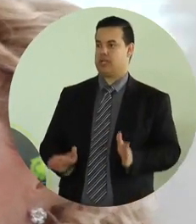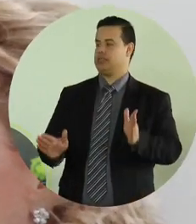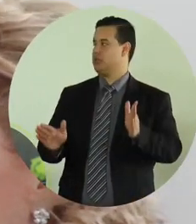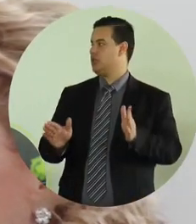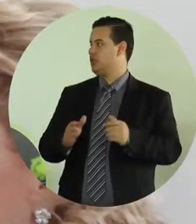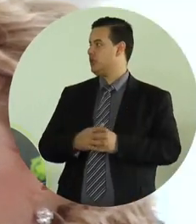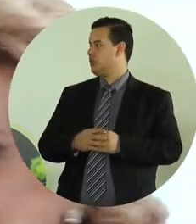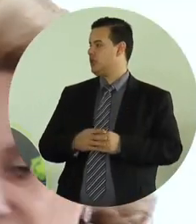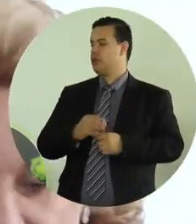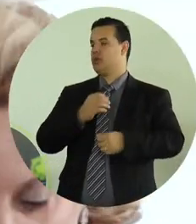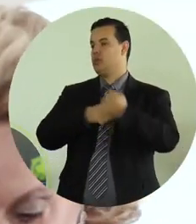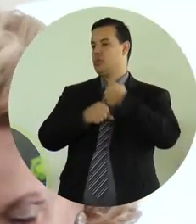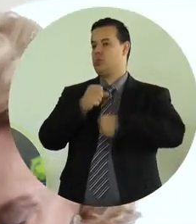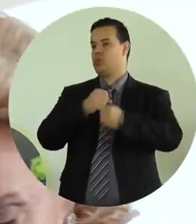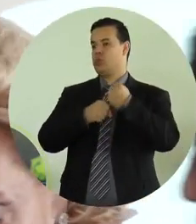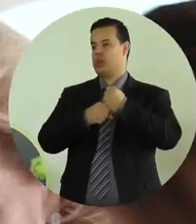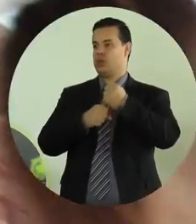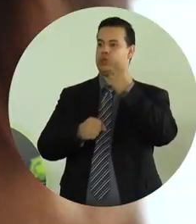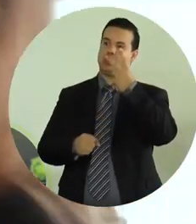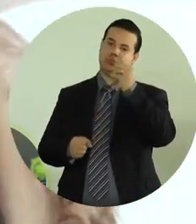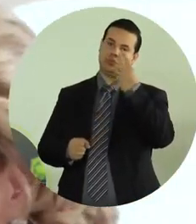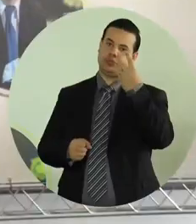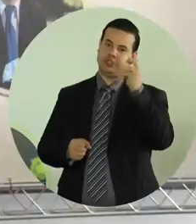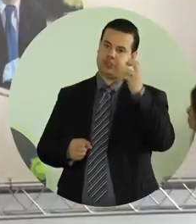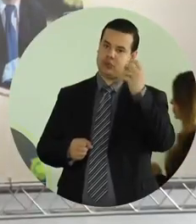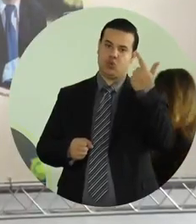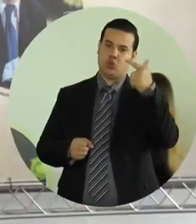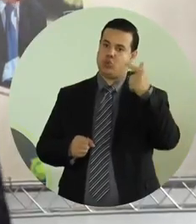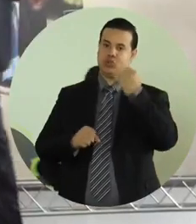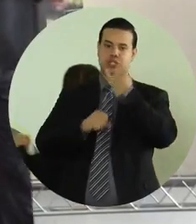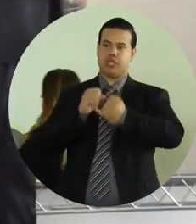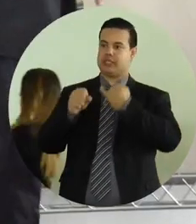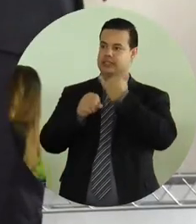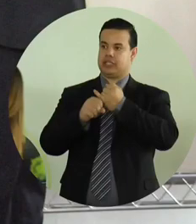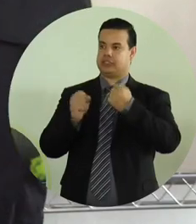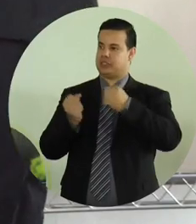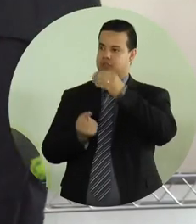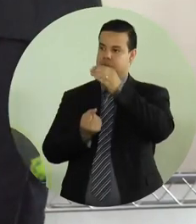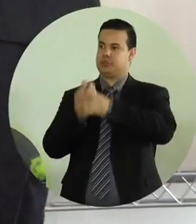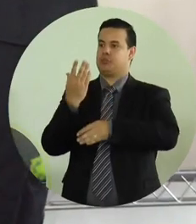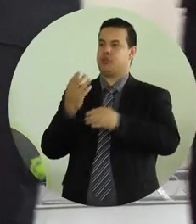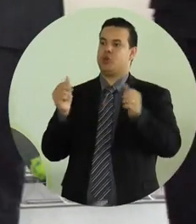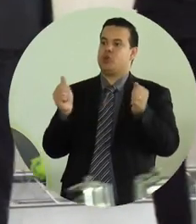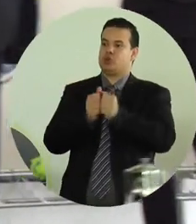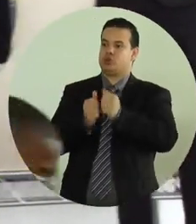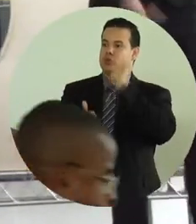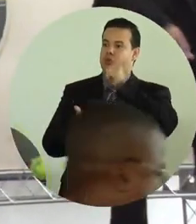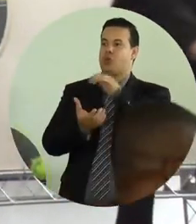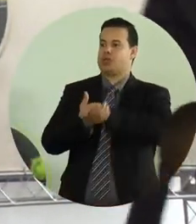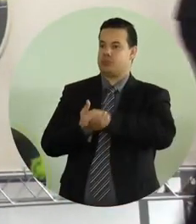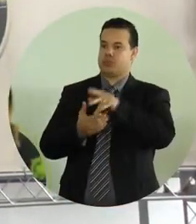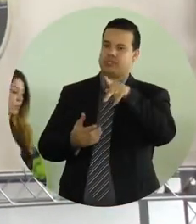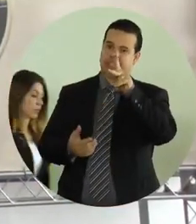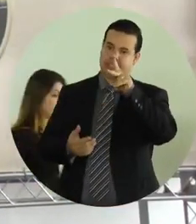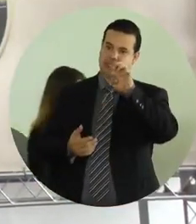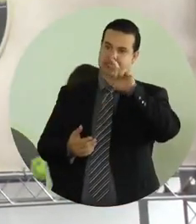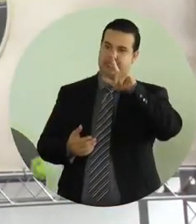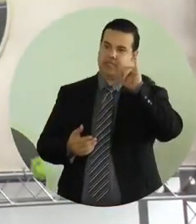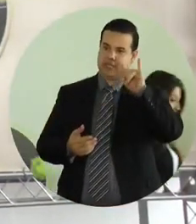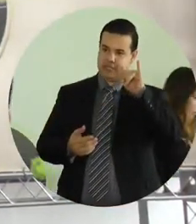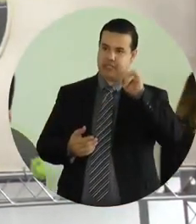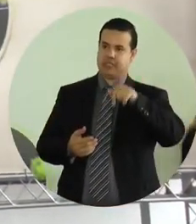um site de empregos exclusivo para esse segmento. Junto com a esposa Kelly, que é da área de